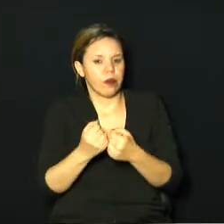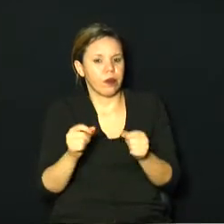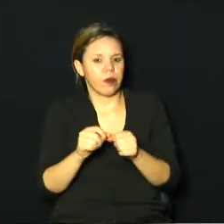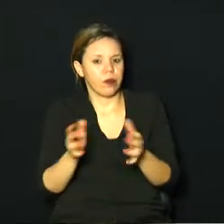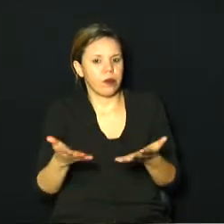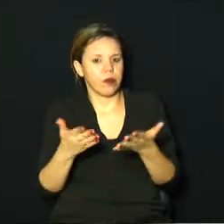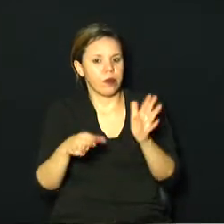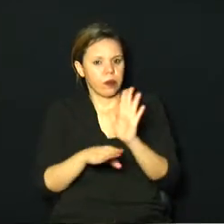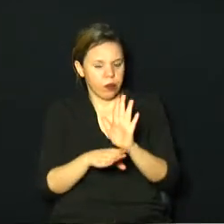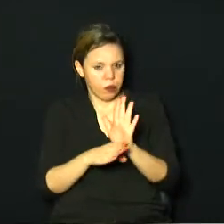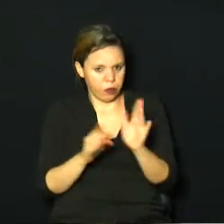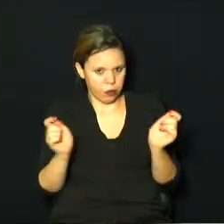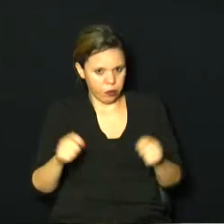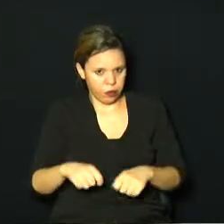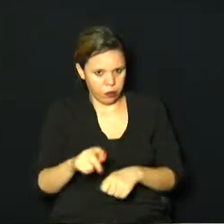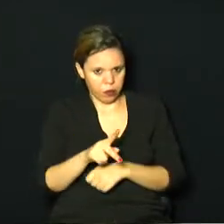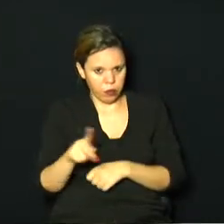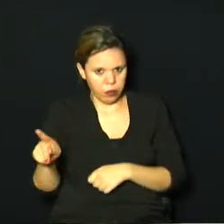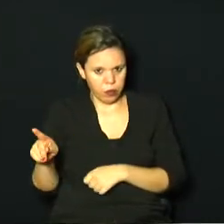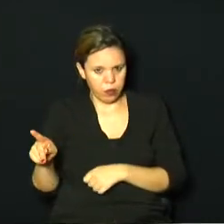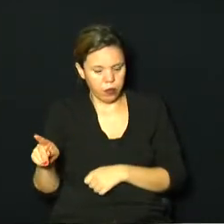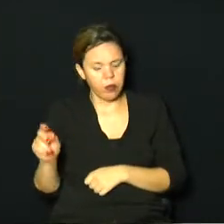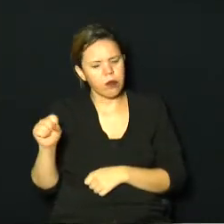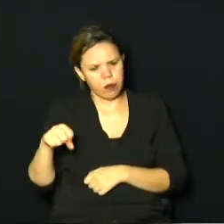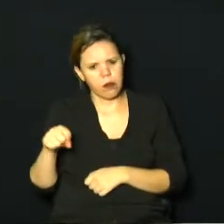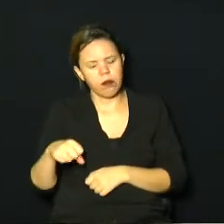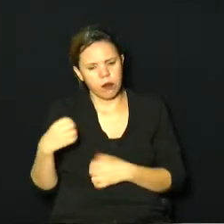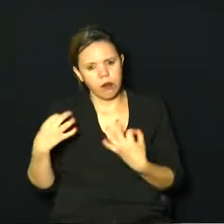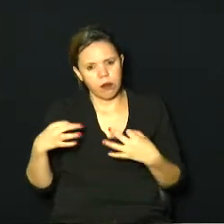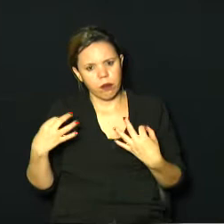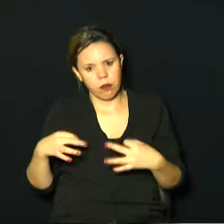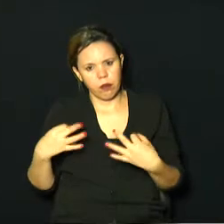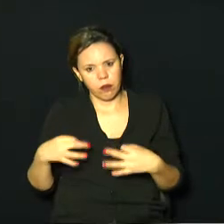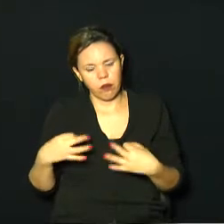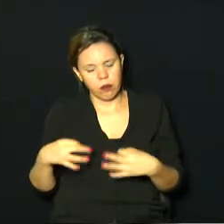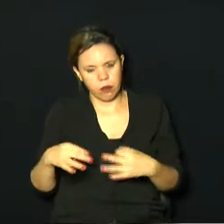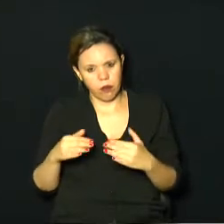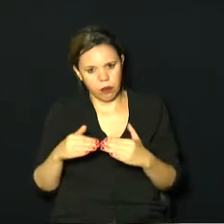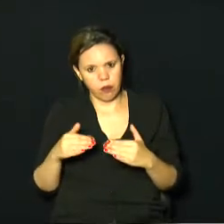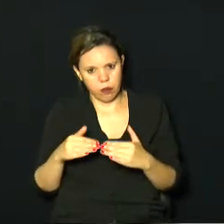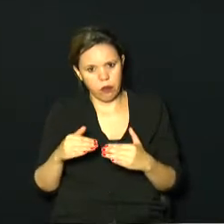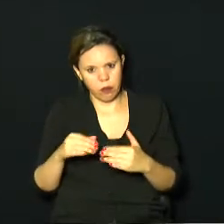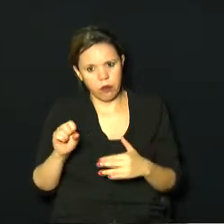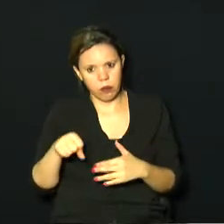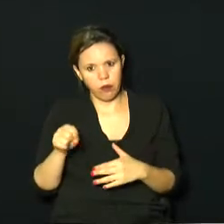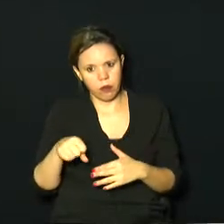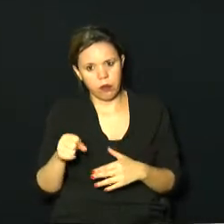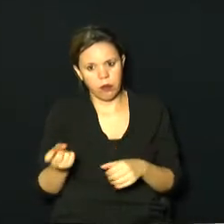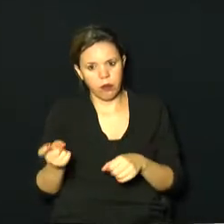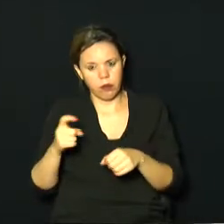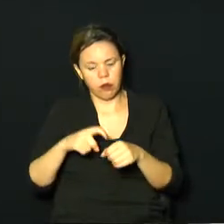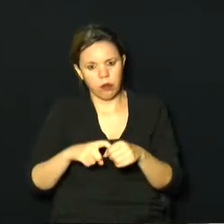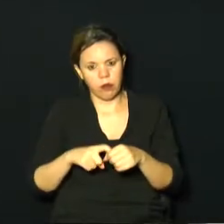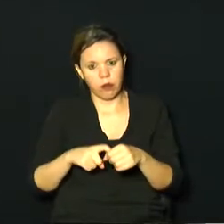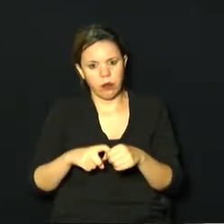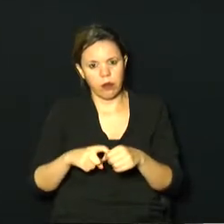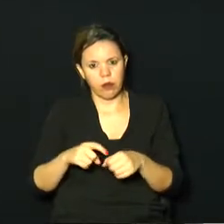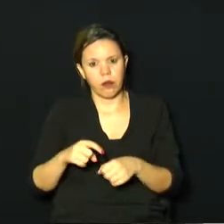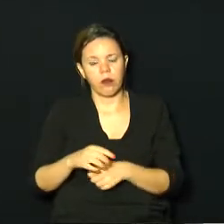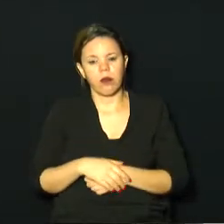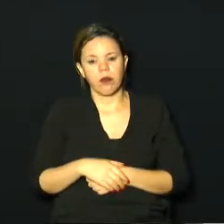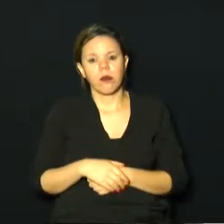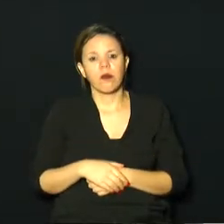contribuições necessárias. É possível, presidente? Perfeito. Se de acordo. Excelente. Então, volto